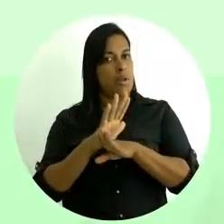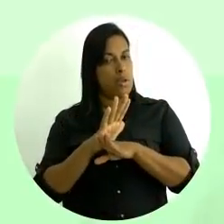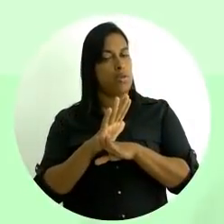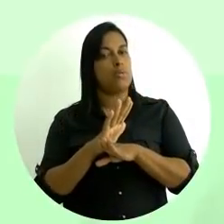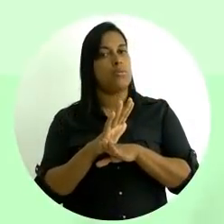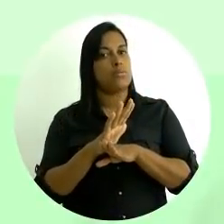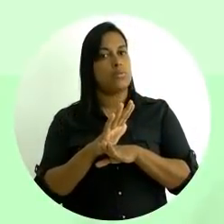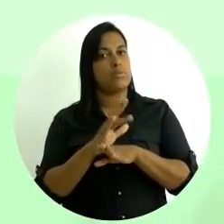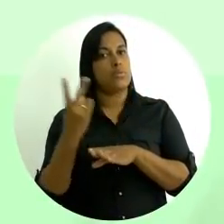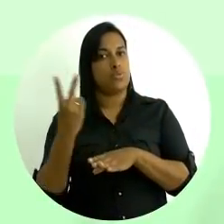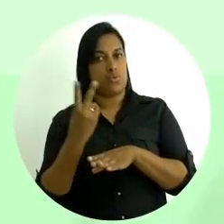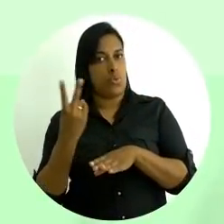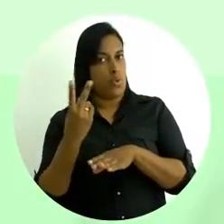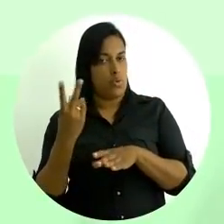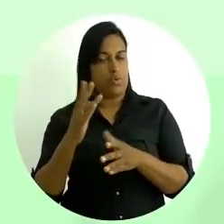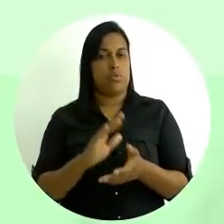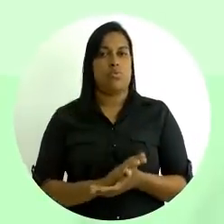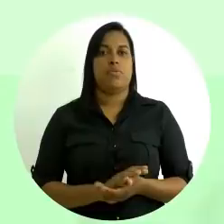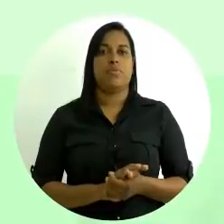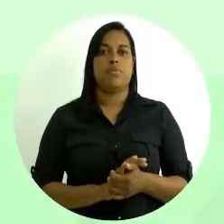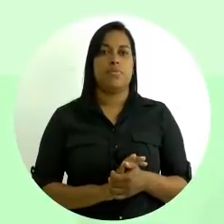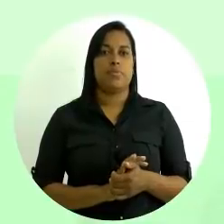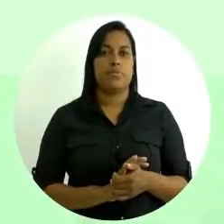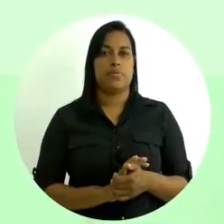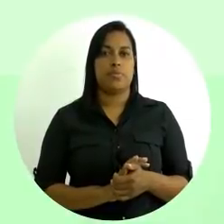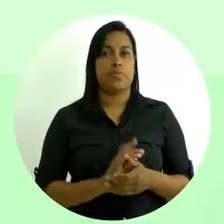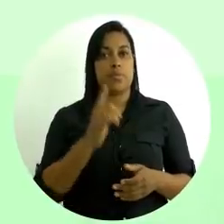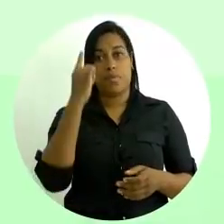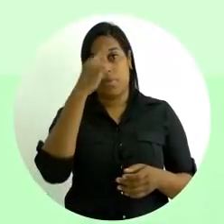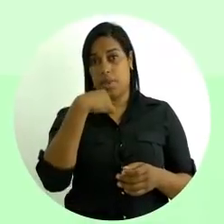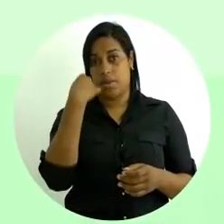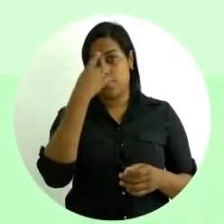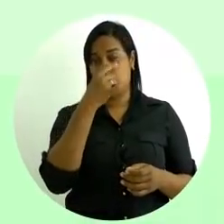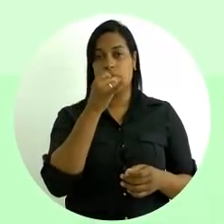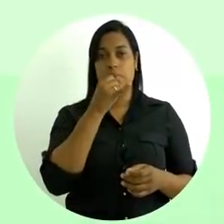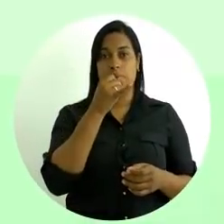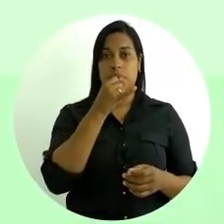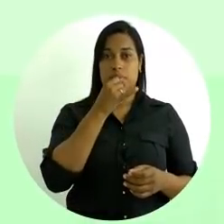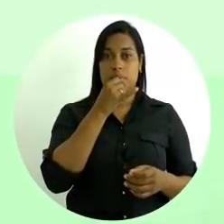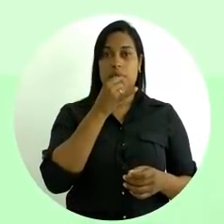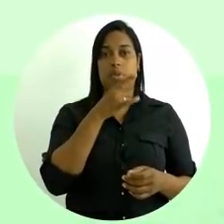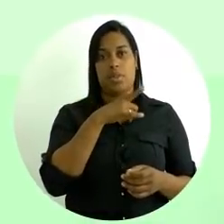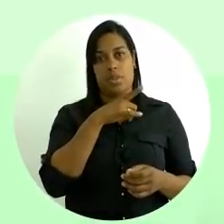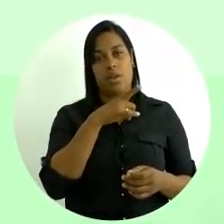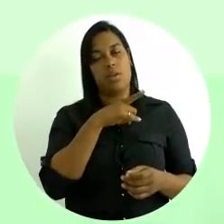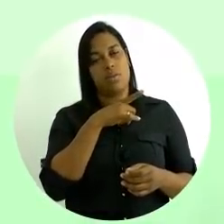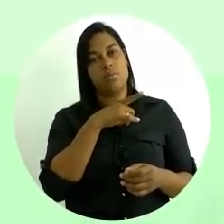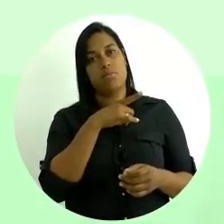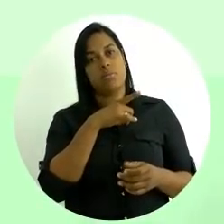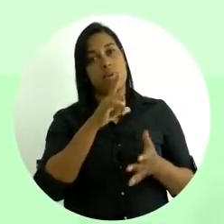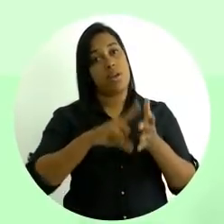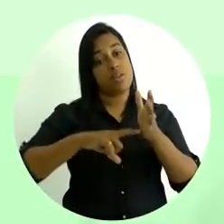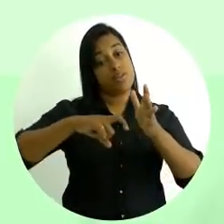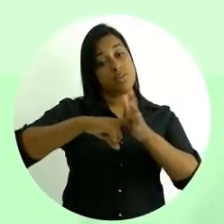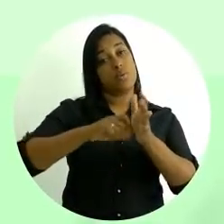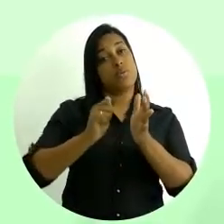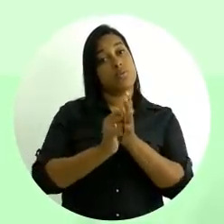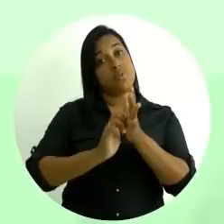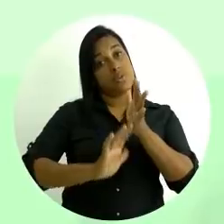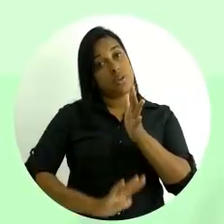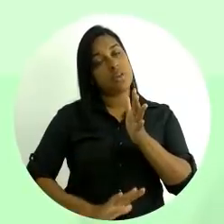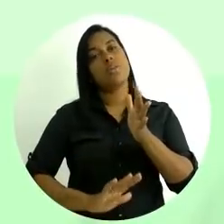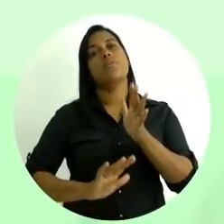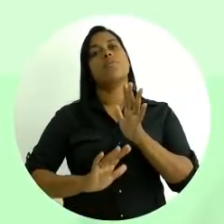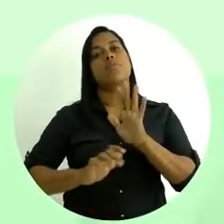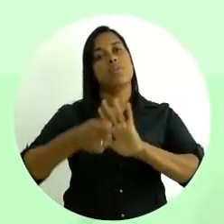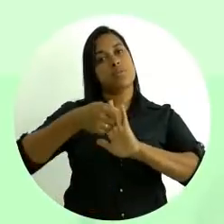de manhã e tarde, nesses horários, a regência ou na execução das